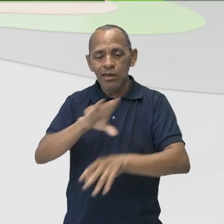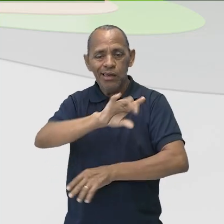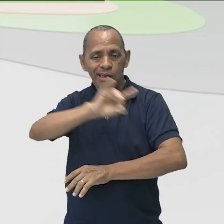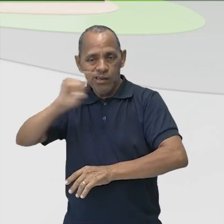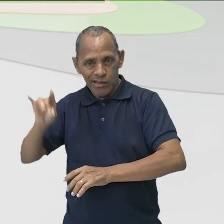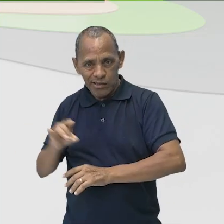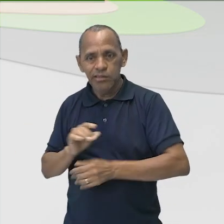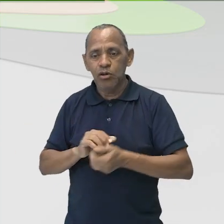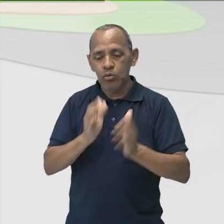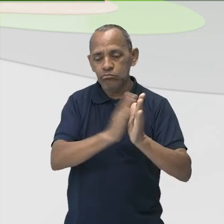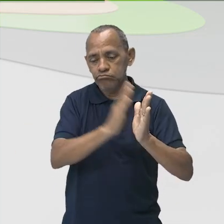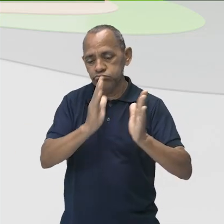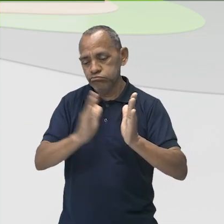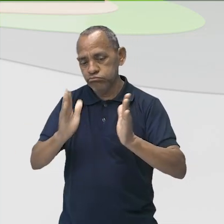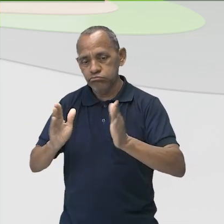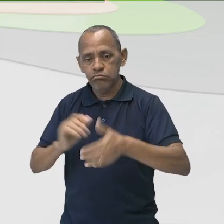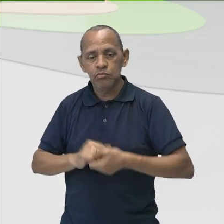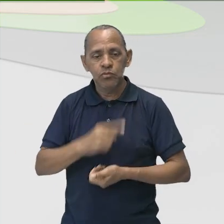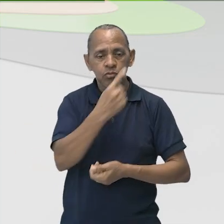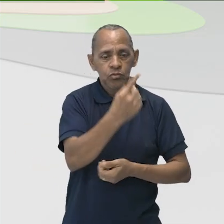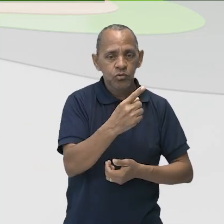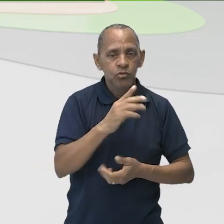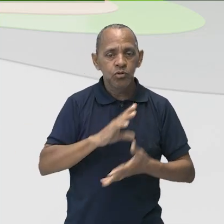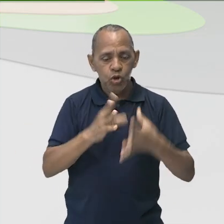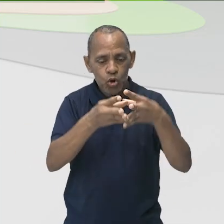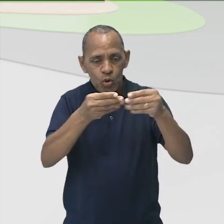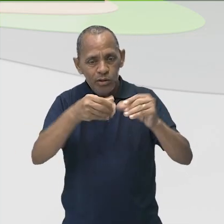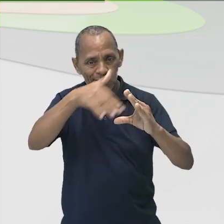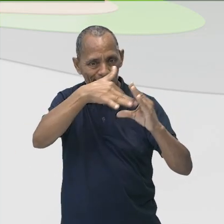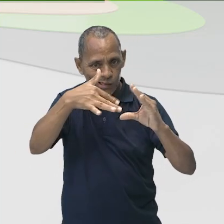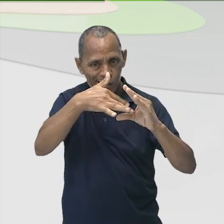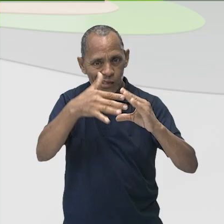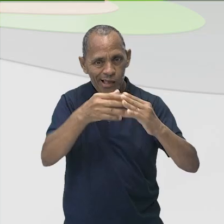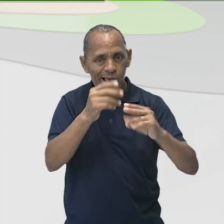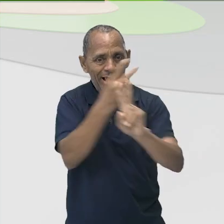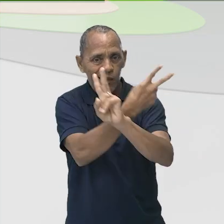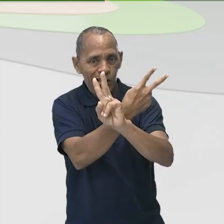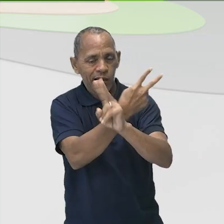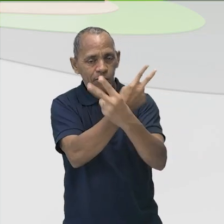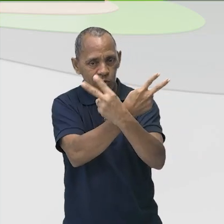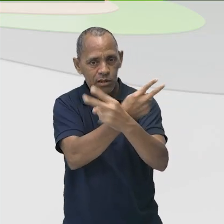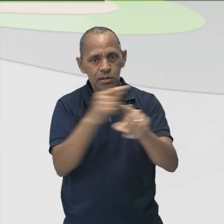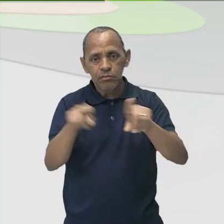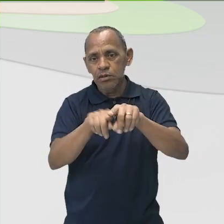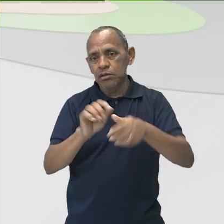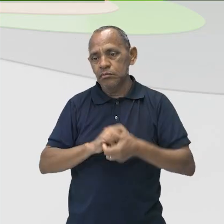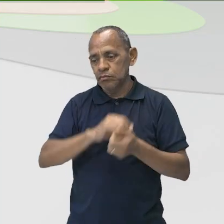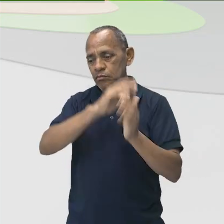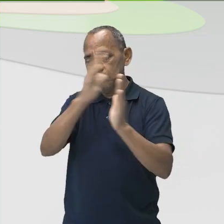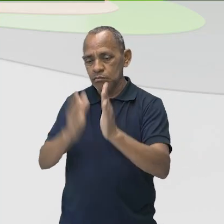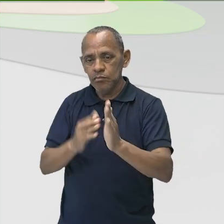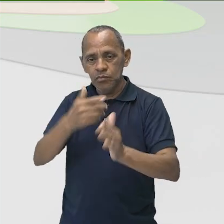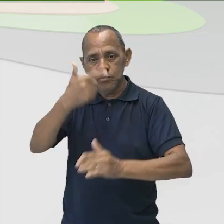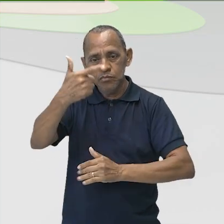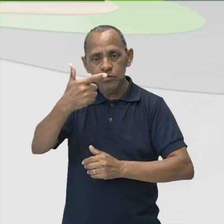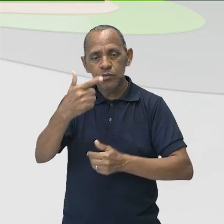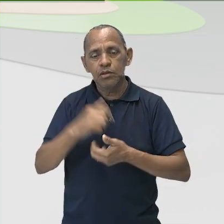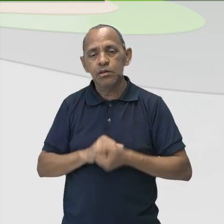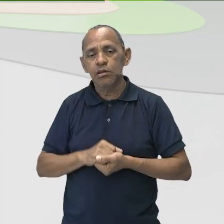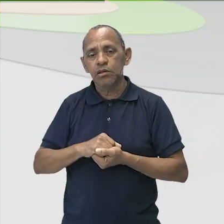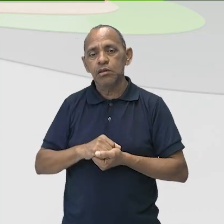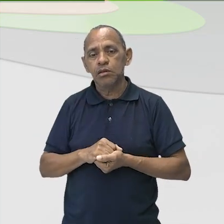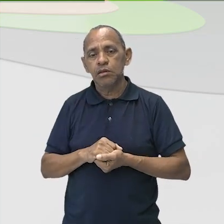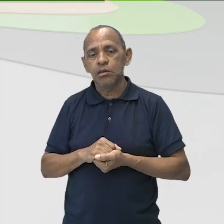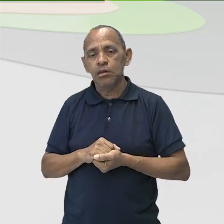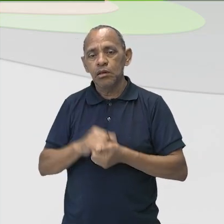dessas fases. Prófase 1, condensação dos cromossomos, isso resumidamente. Metáfase 1, nós temos